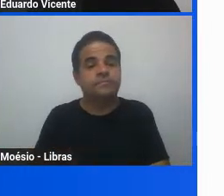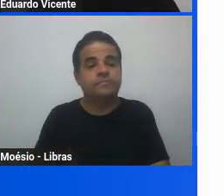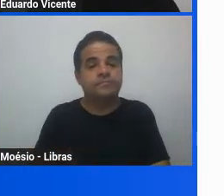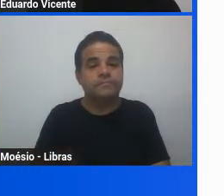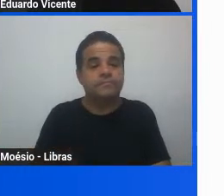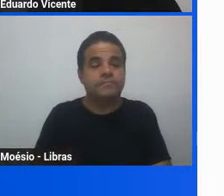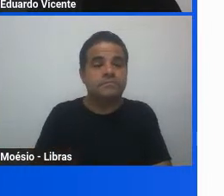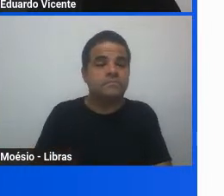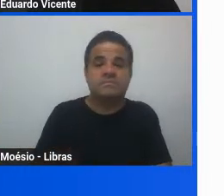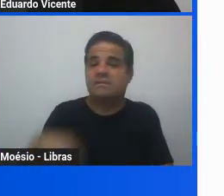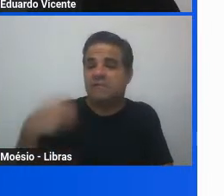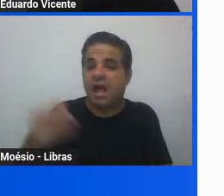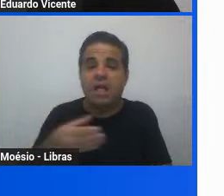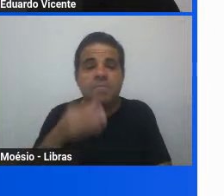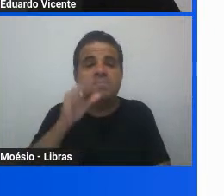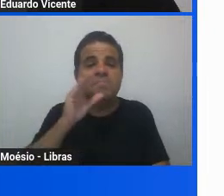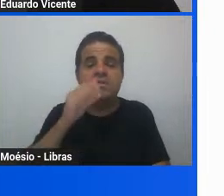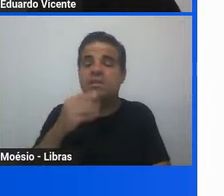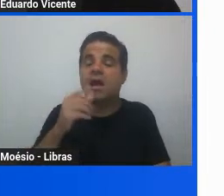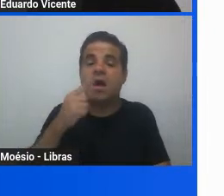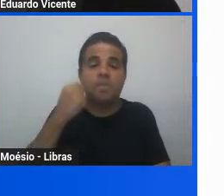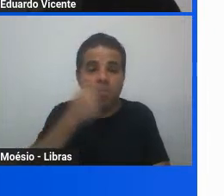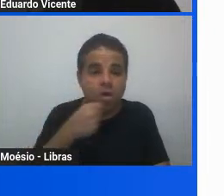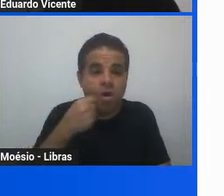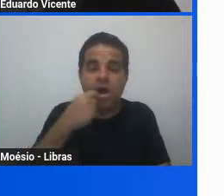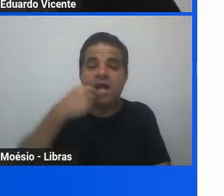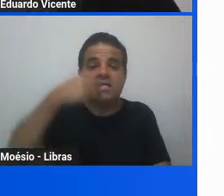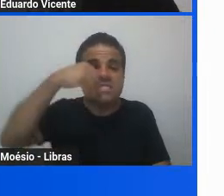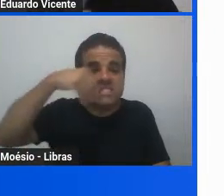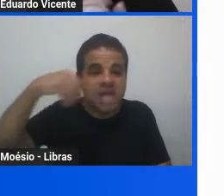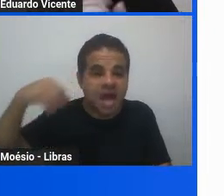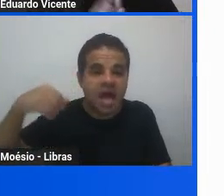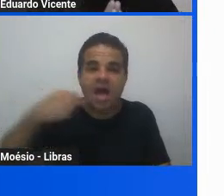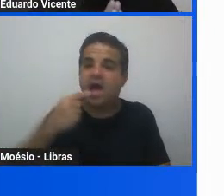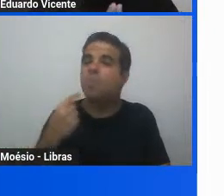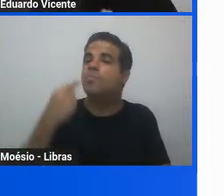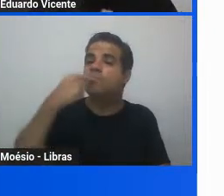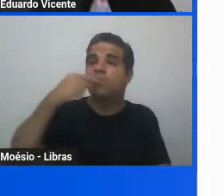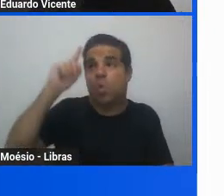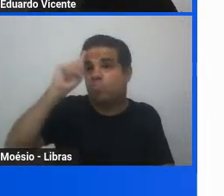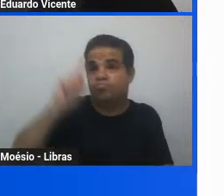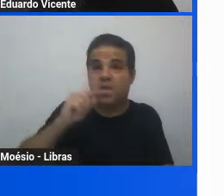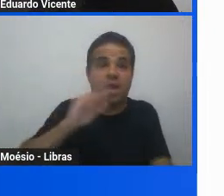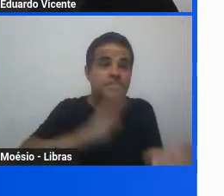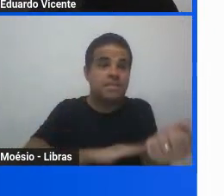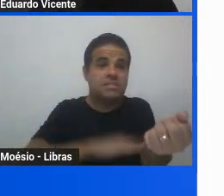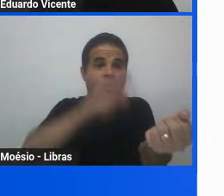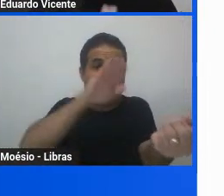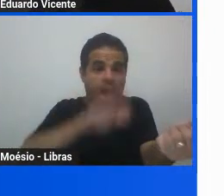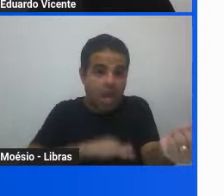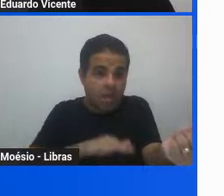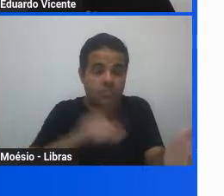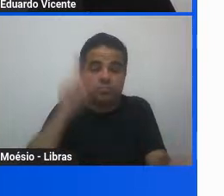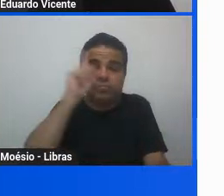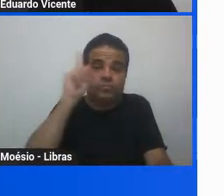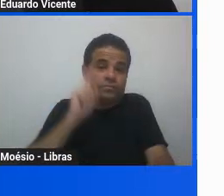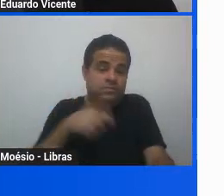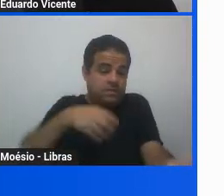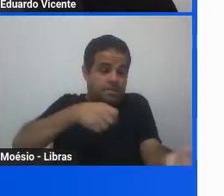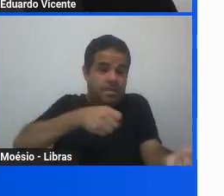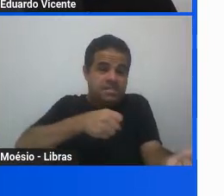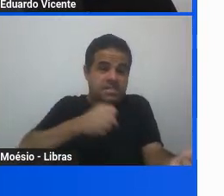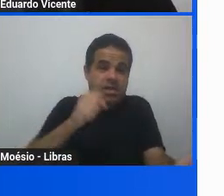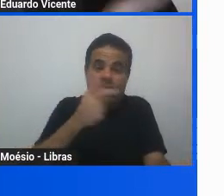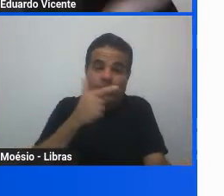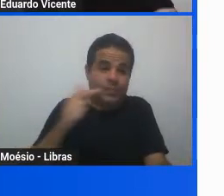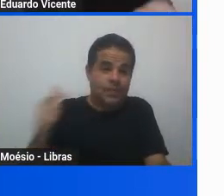de líquido na boca. Põe sal que a pressão caiu. Eu não sei se a pressão caiu. Eu não estou com aparelho de pressão